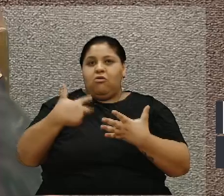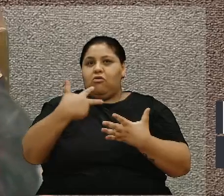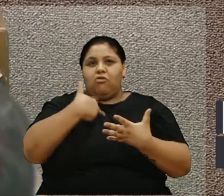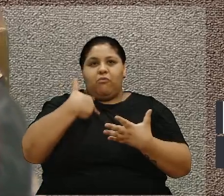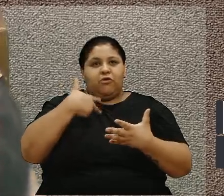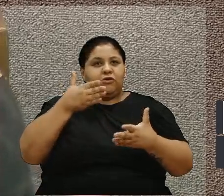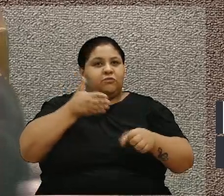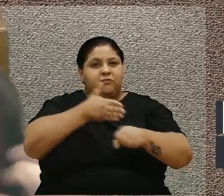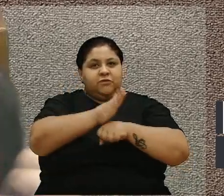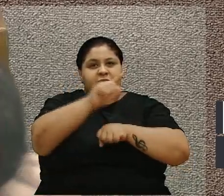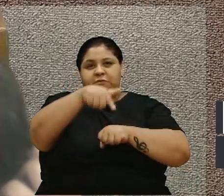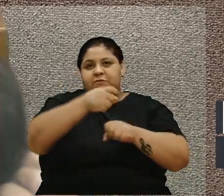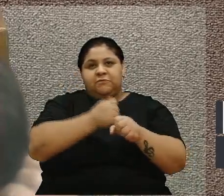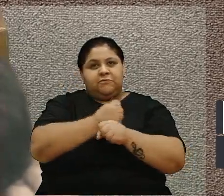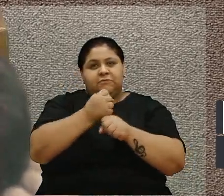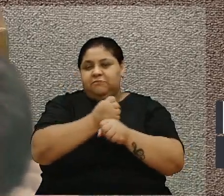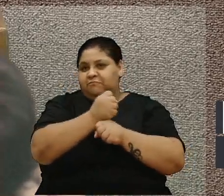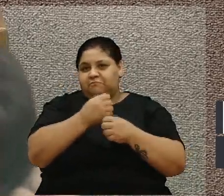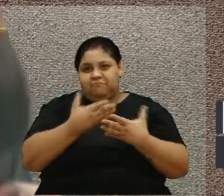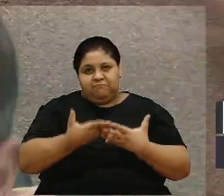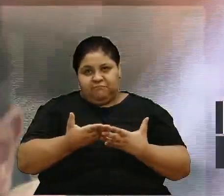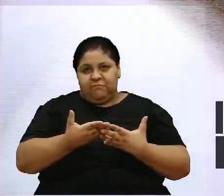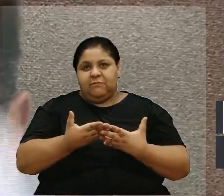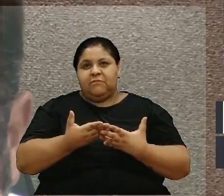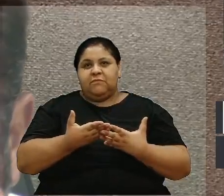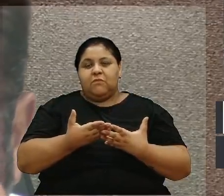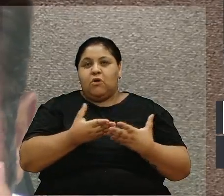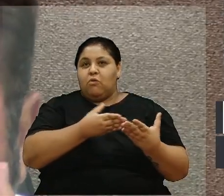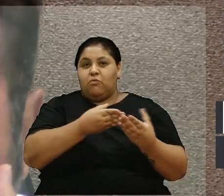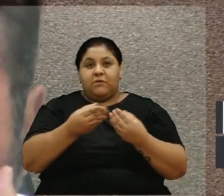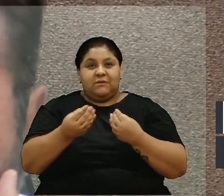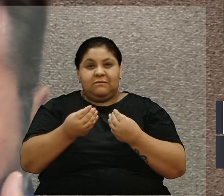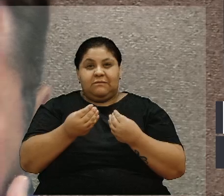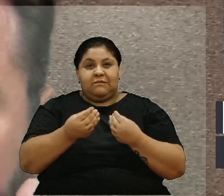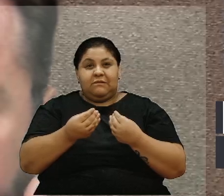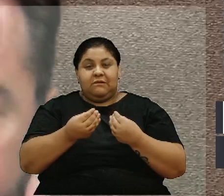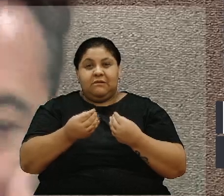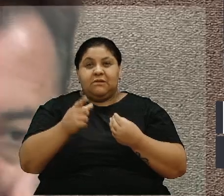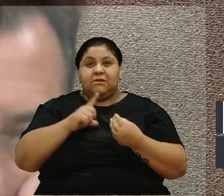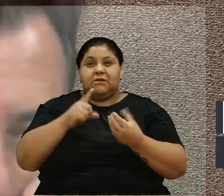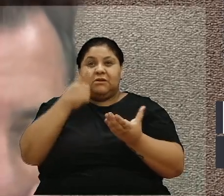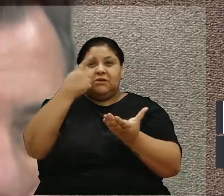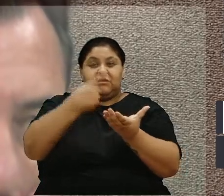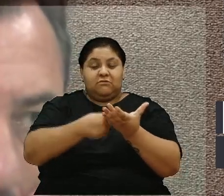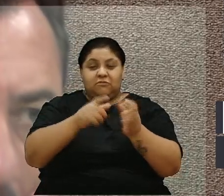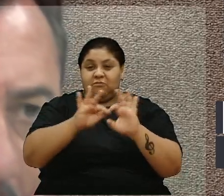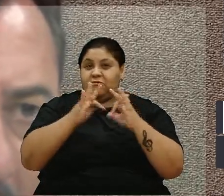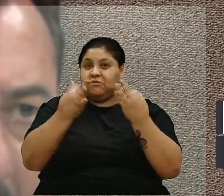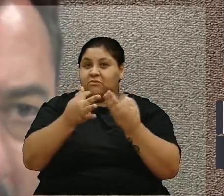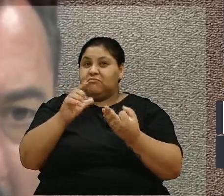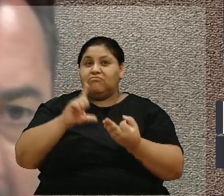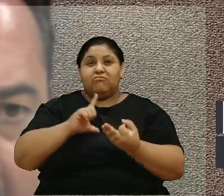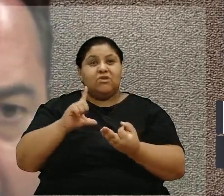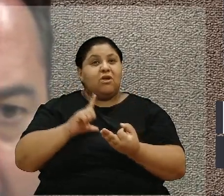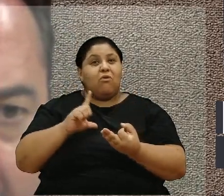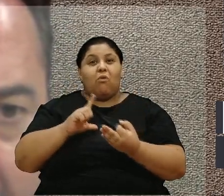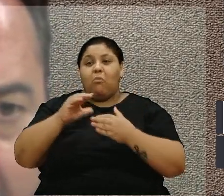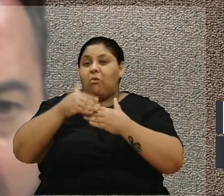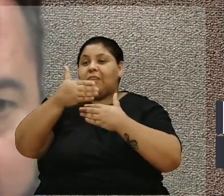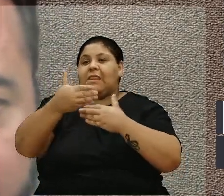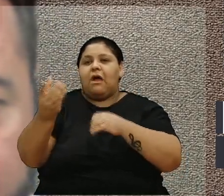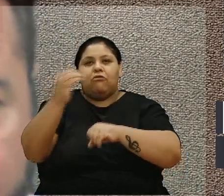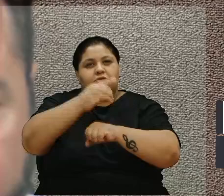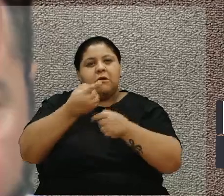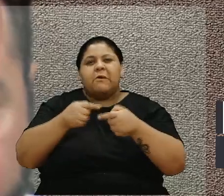esse ano, até não dei o nome, o Vossa Excelência botou com muita gentileza ali no grupo, porque eu tenho um compromisso de família e não tenho como adiar. Mas eu